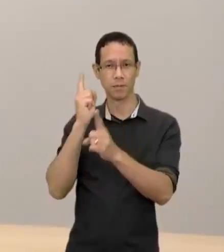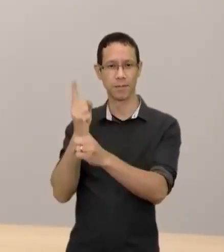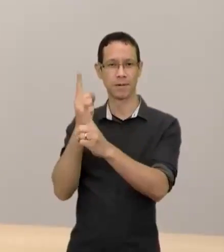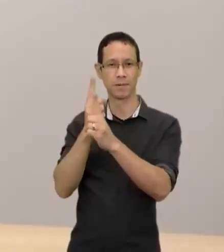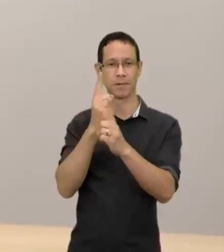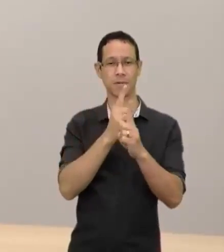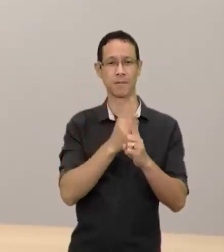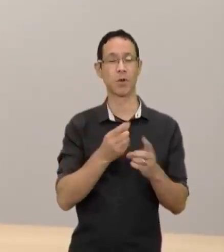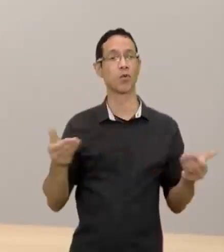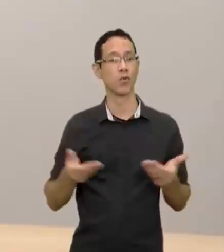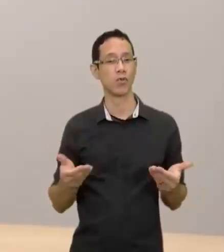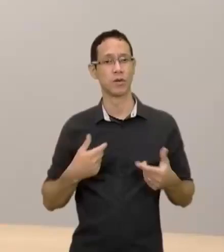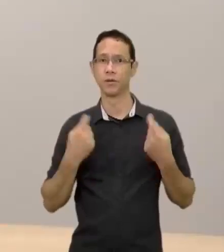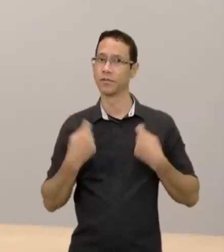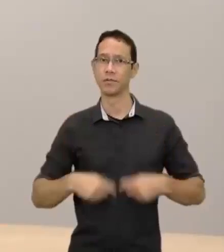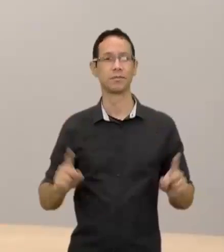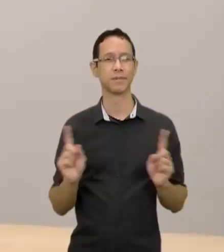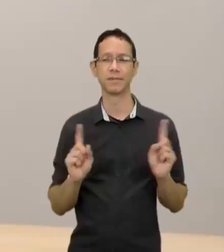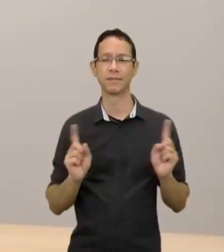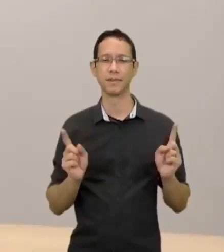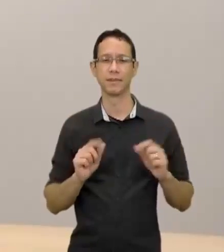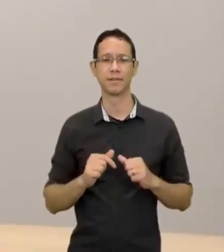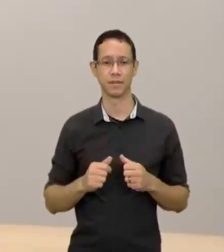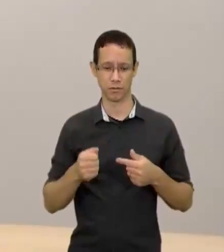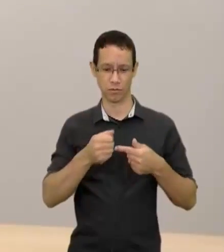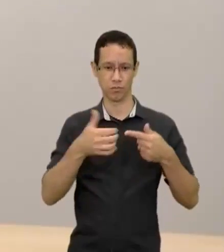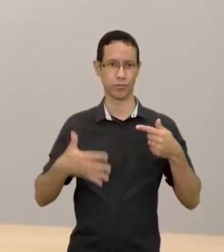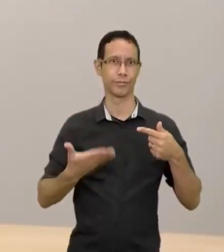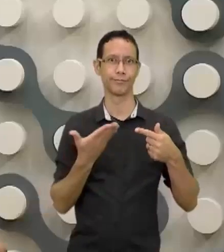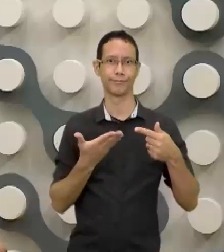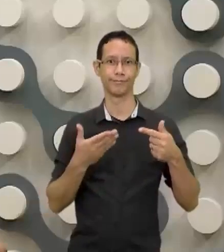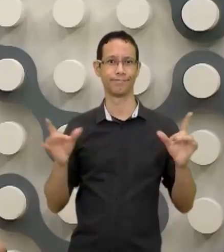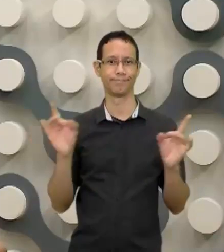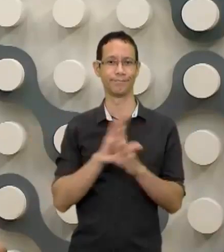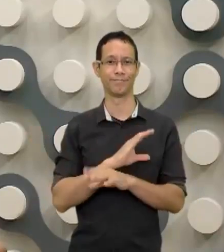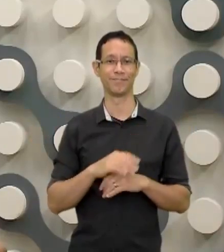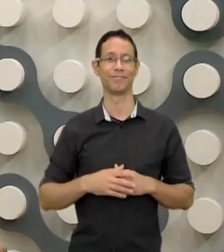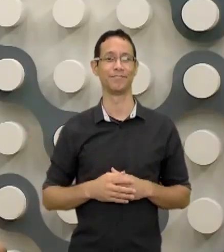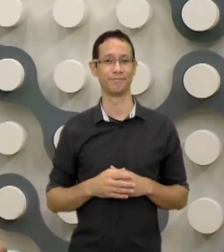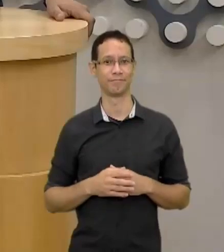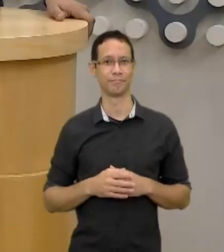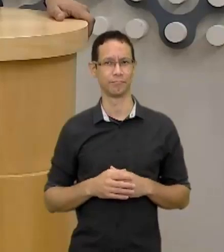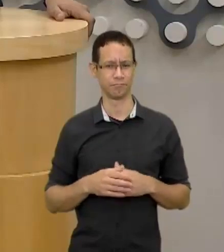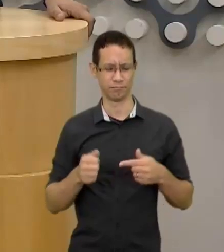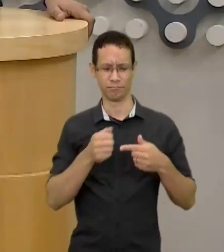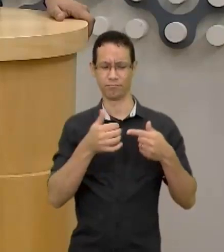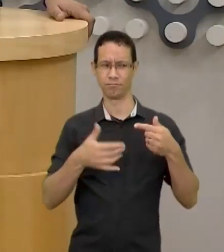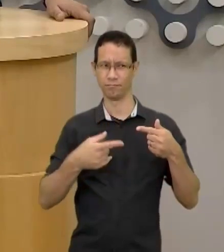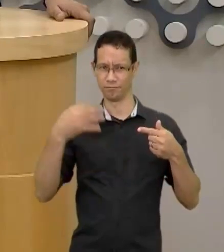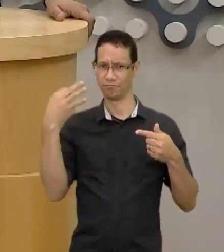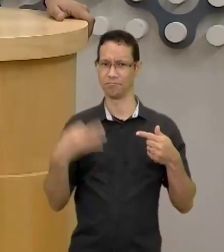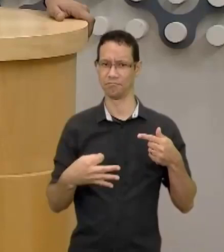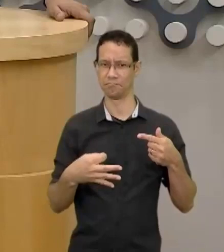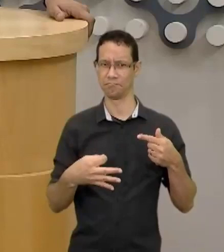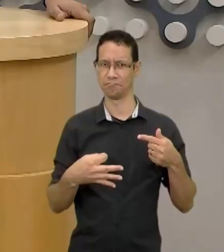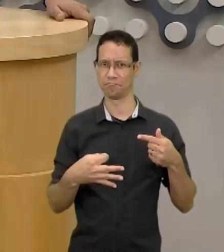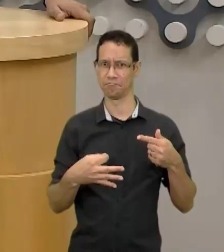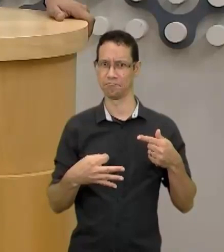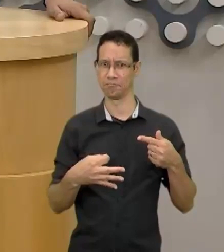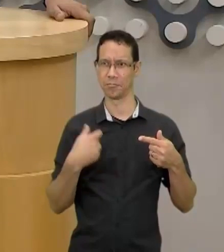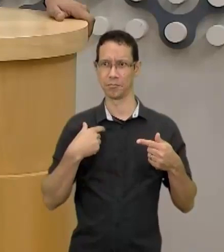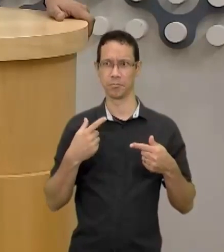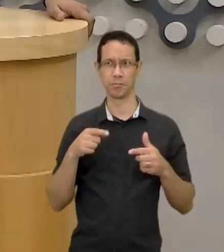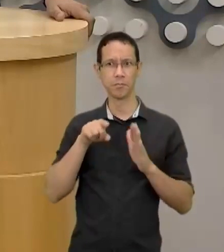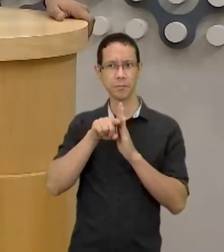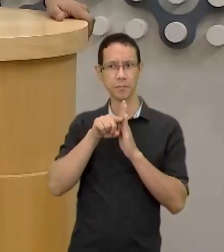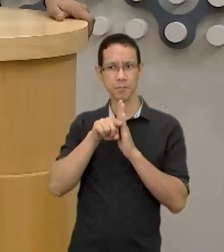desvendar. Porque hoje em dia, eu não preciso de... O Google me fala tudo. Exatamente. Mas será que o Google está falando certo? Será que a forma que eu estou buscando,